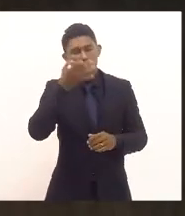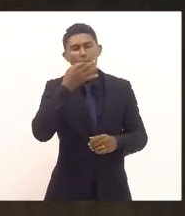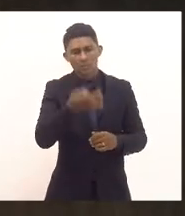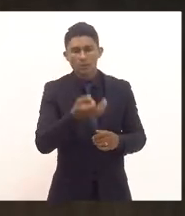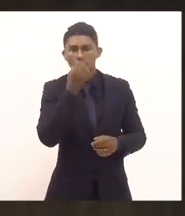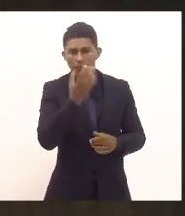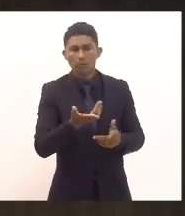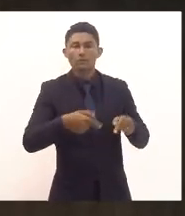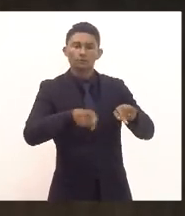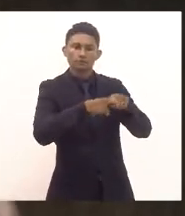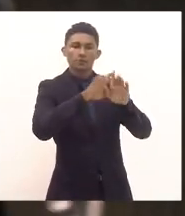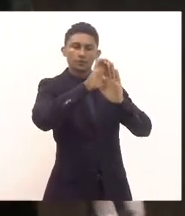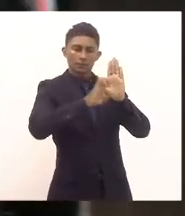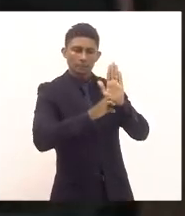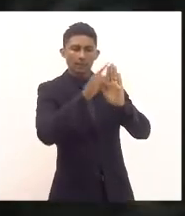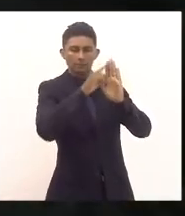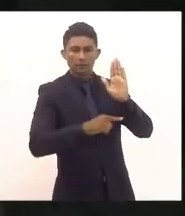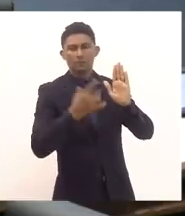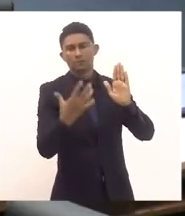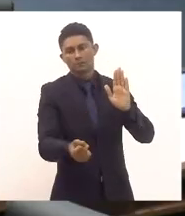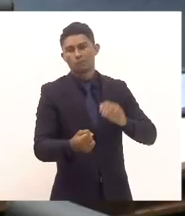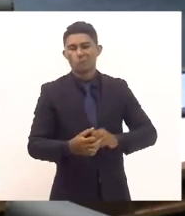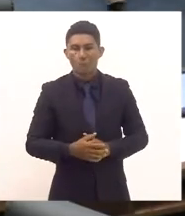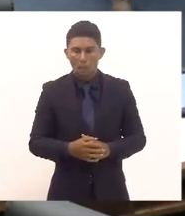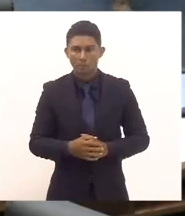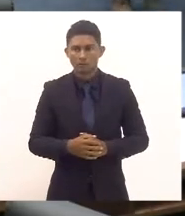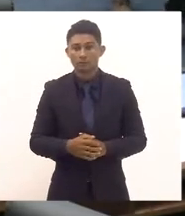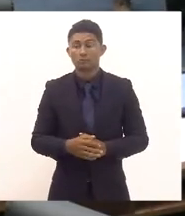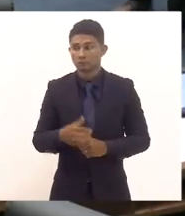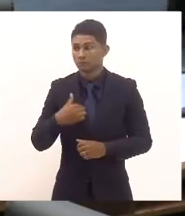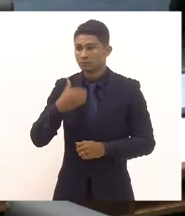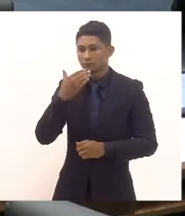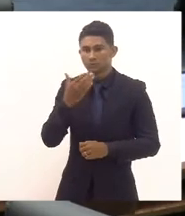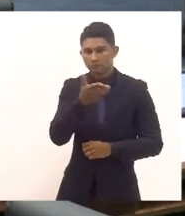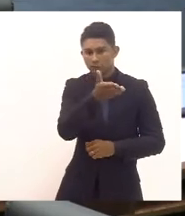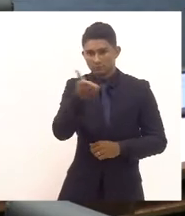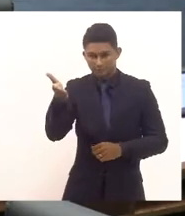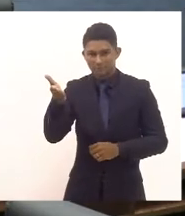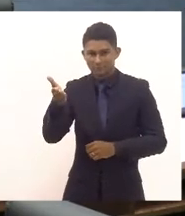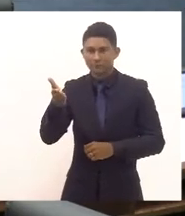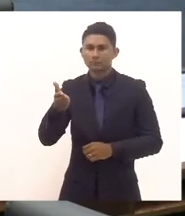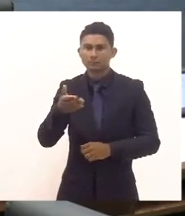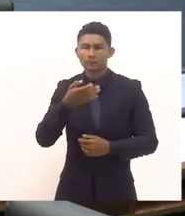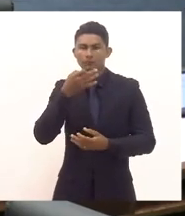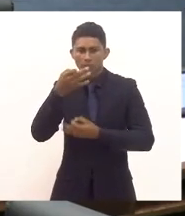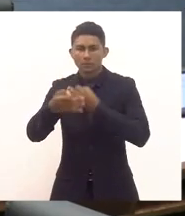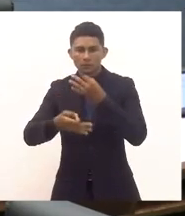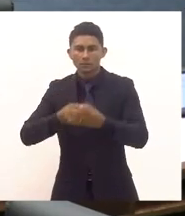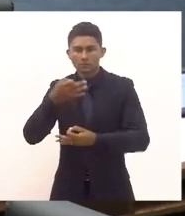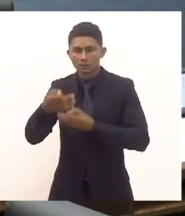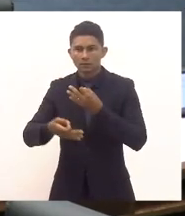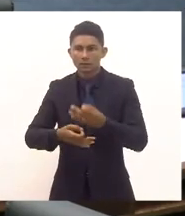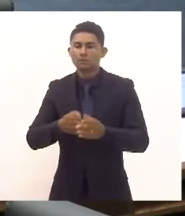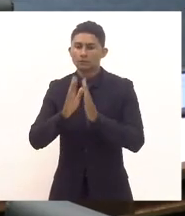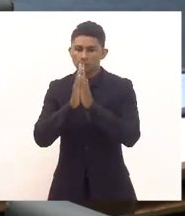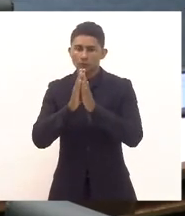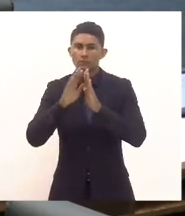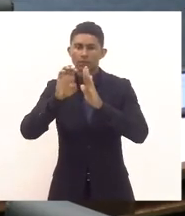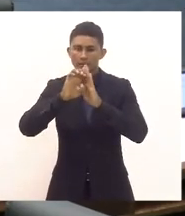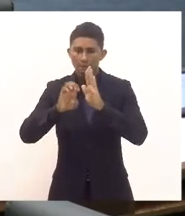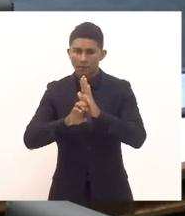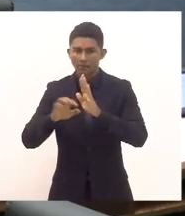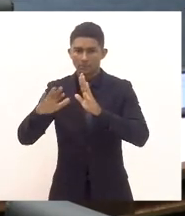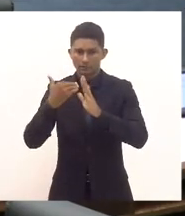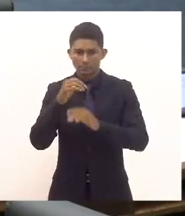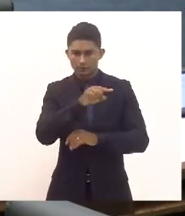com emendas é só pedir vossas excelências que produziram parecer na comissão com menos pra que faz para chegar às emendas por favor